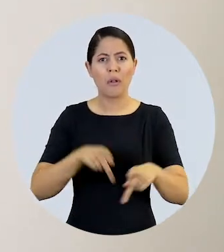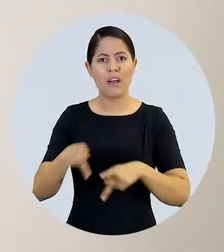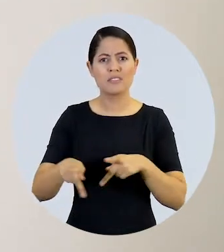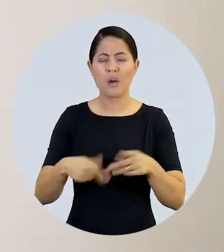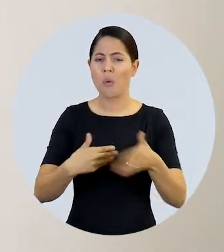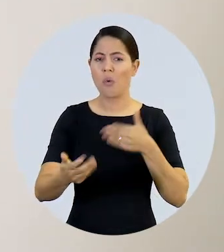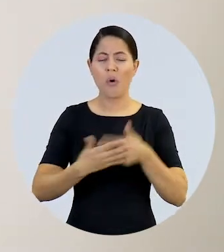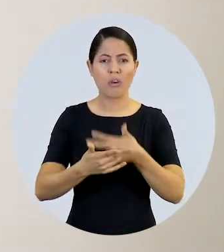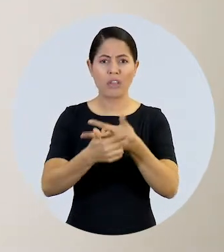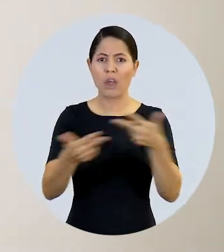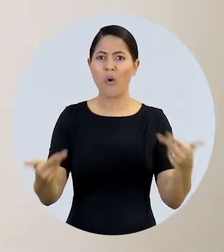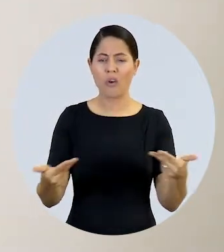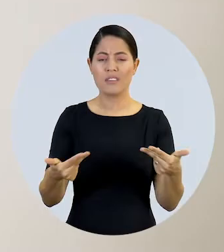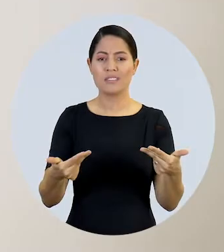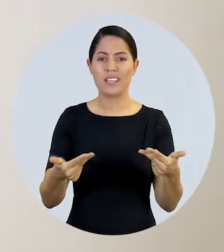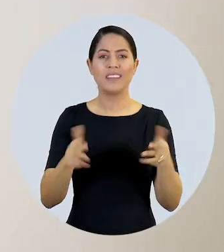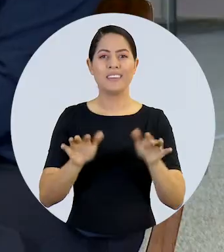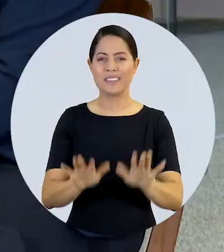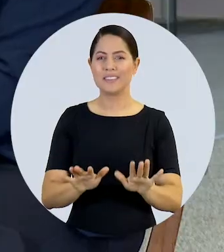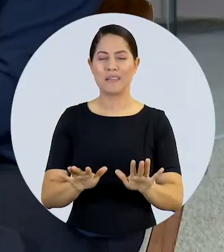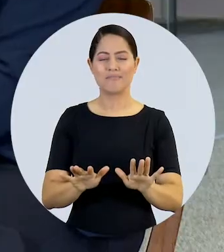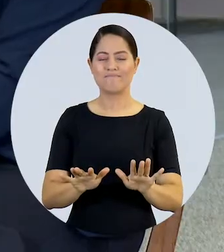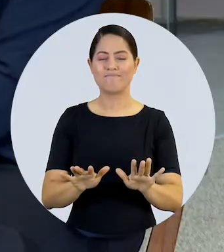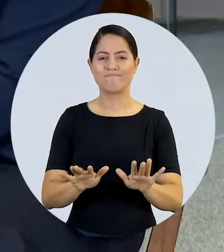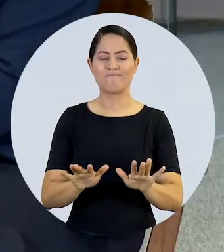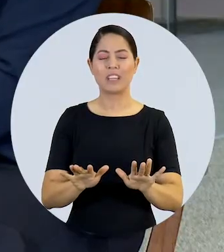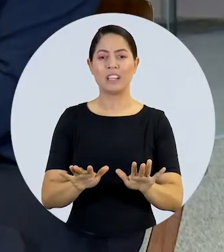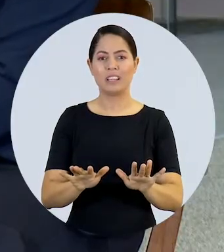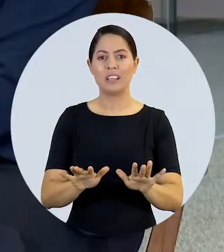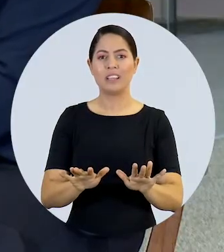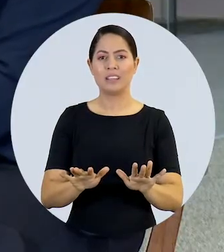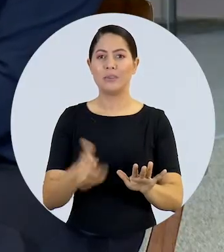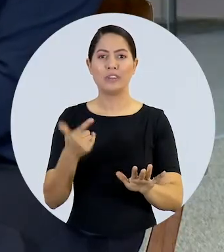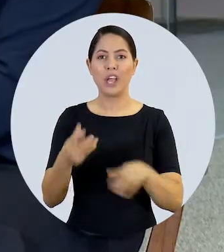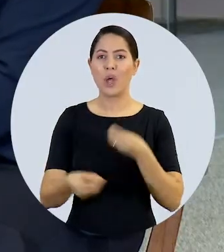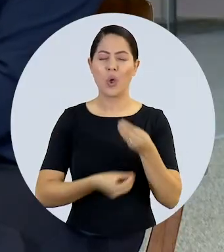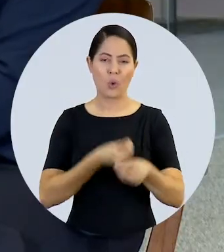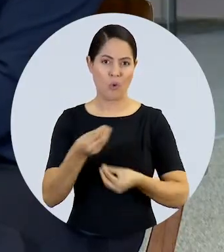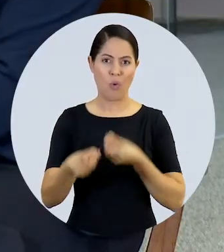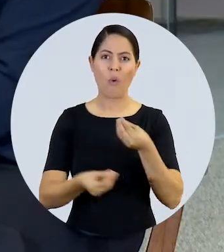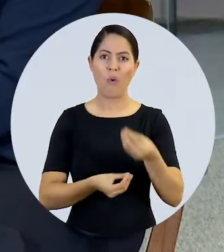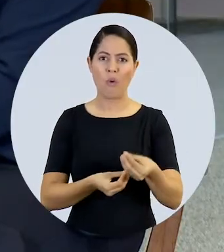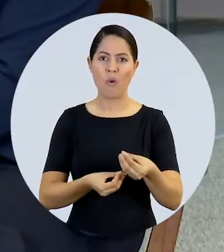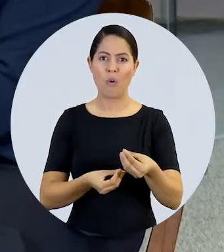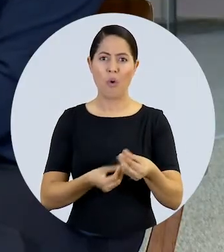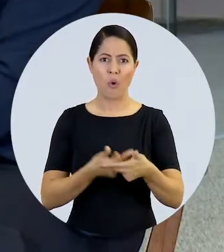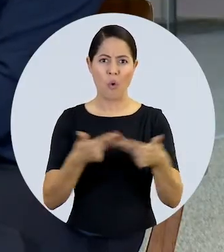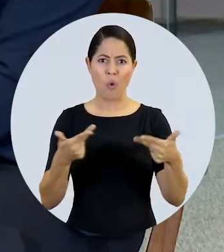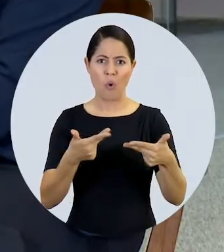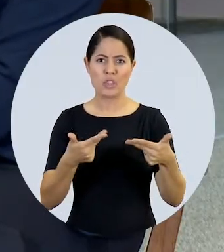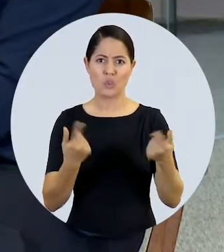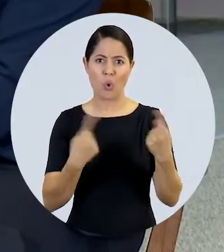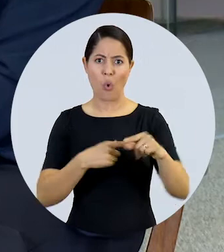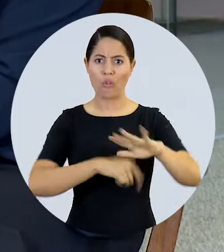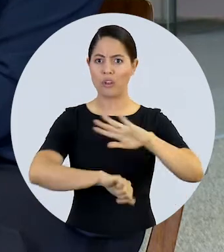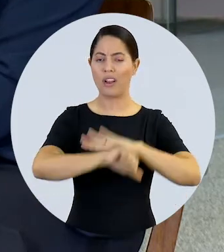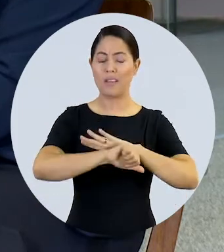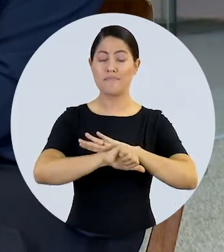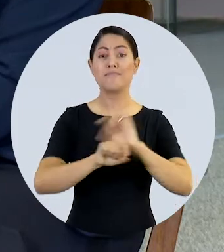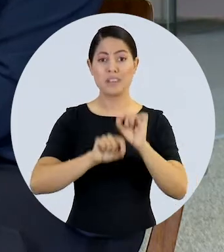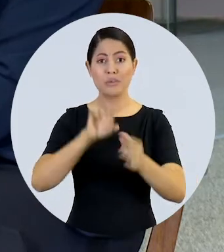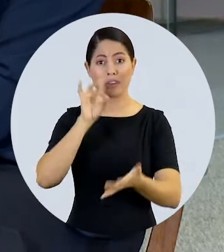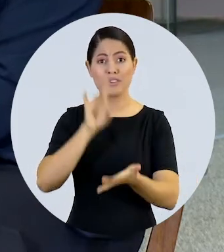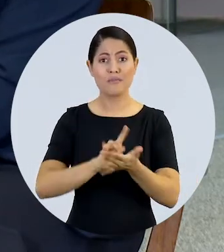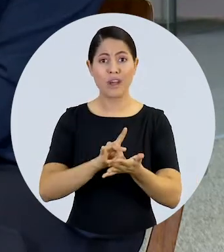qualquer coisa. Isso não se constitui uma incitação para fazer coisas indevidas, mas é